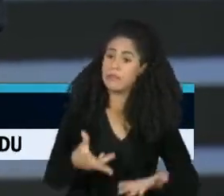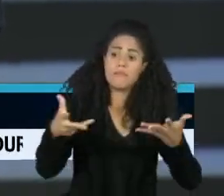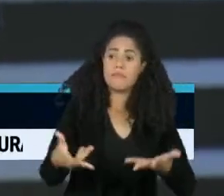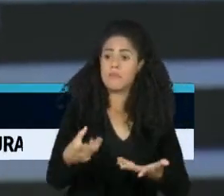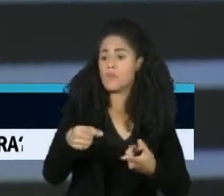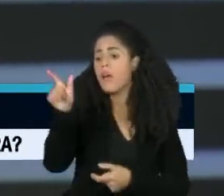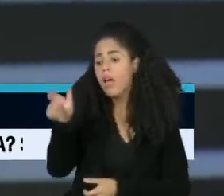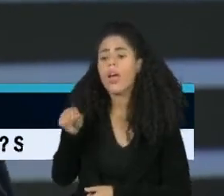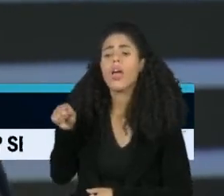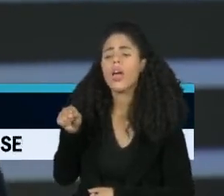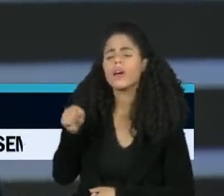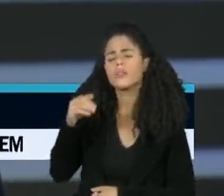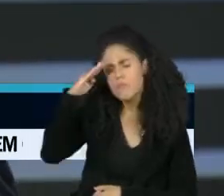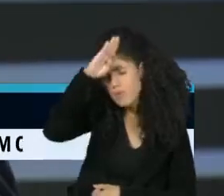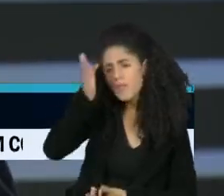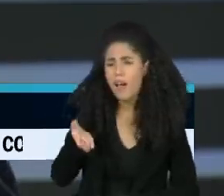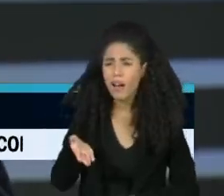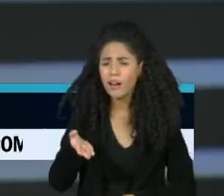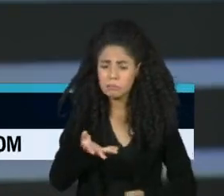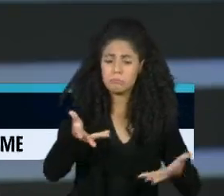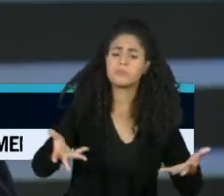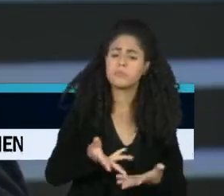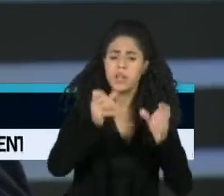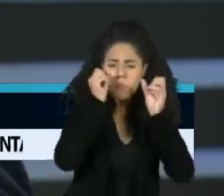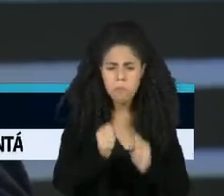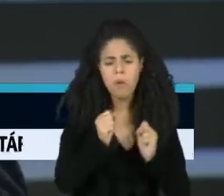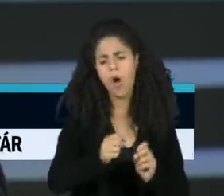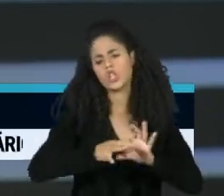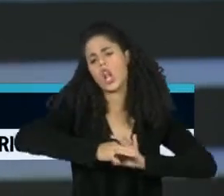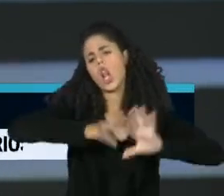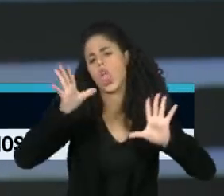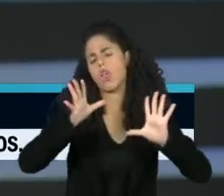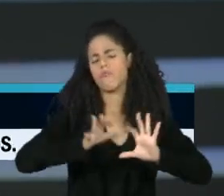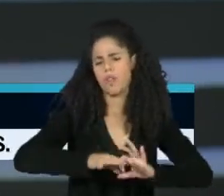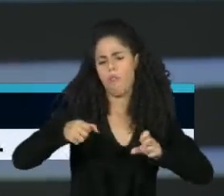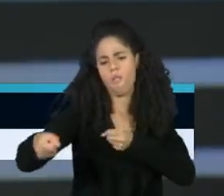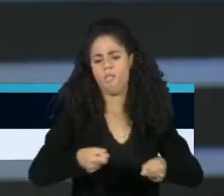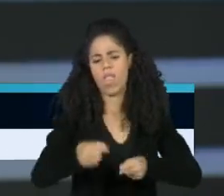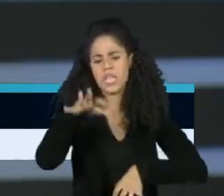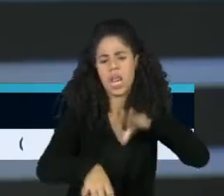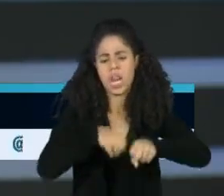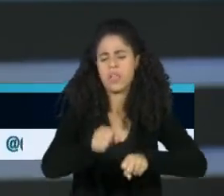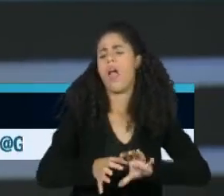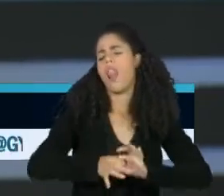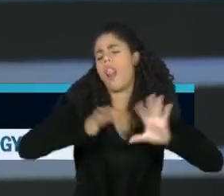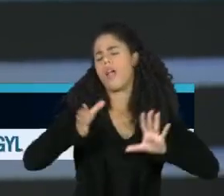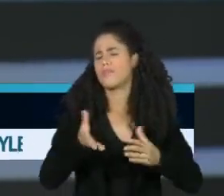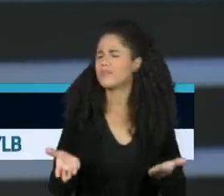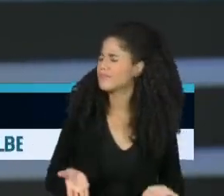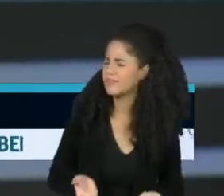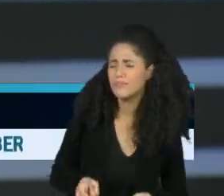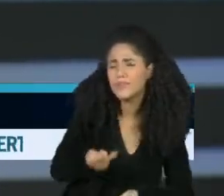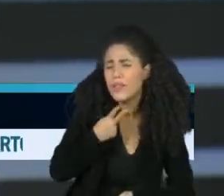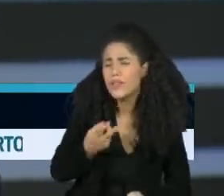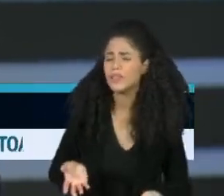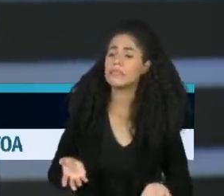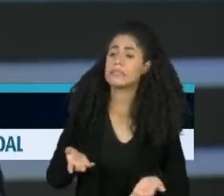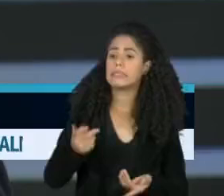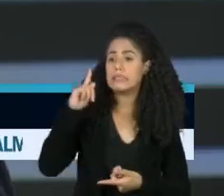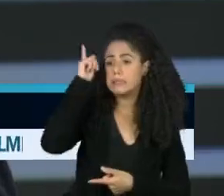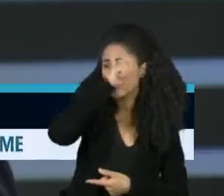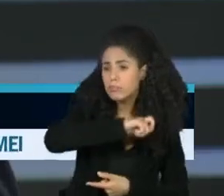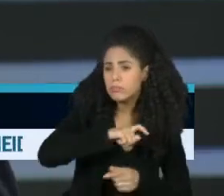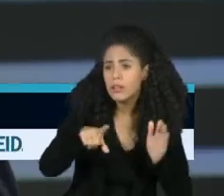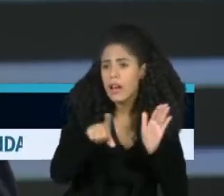do presidente da república e aquelas entidades que existiam para proteger o meio ambiente proteger os índios foram destruídas pelo governo foram